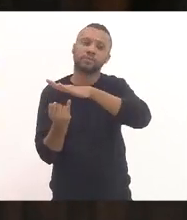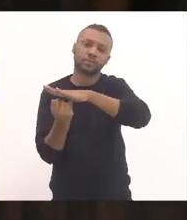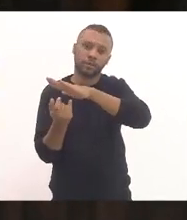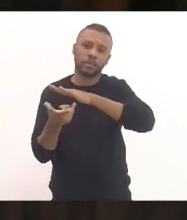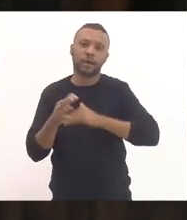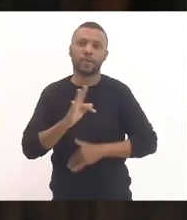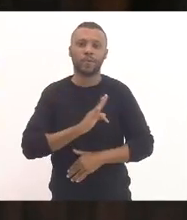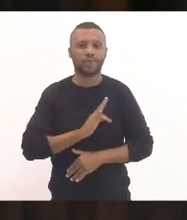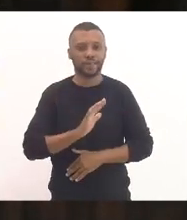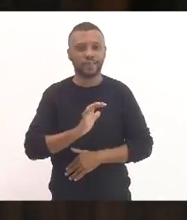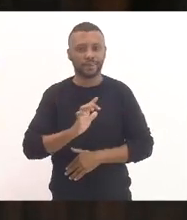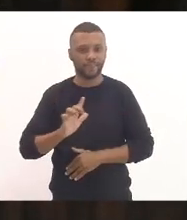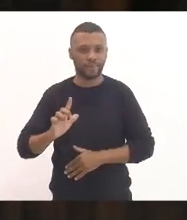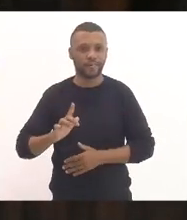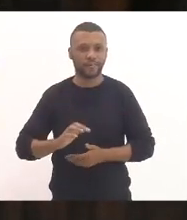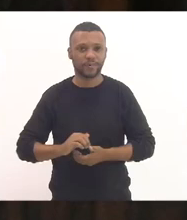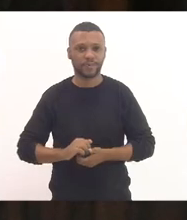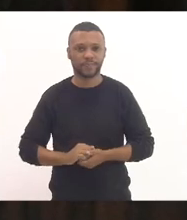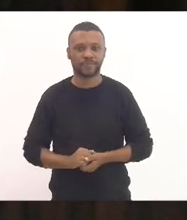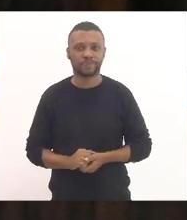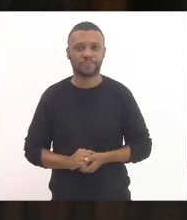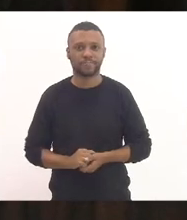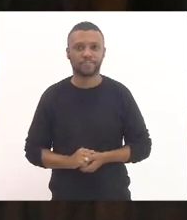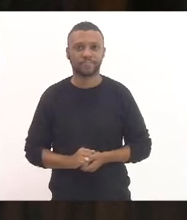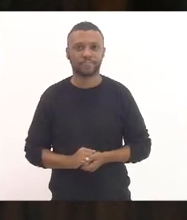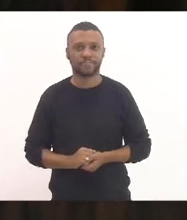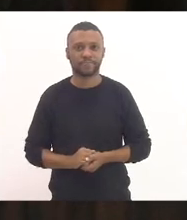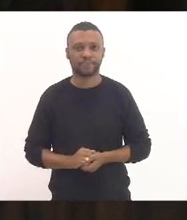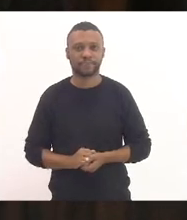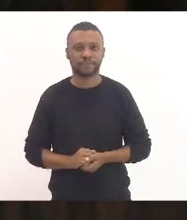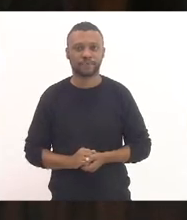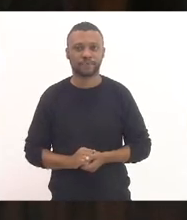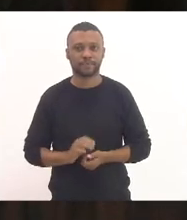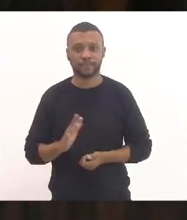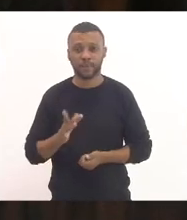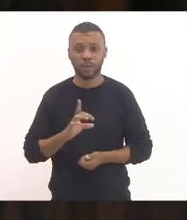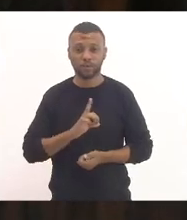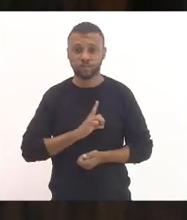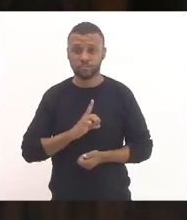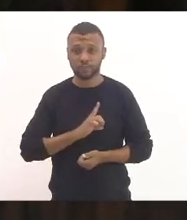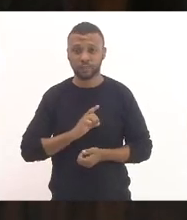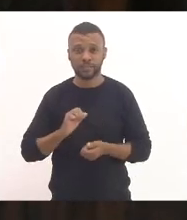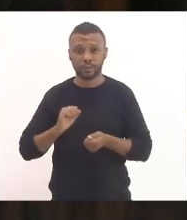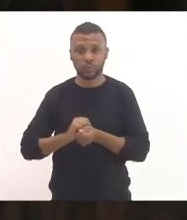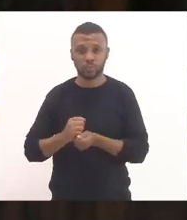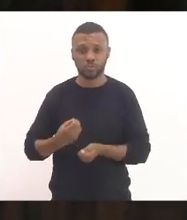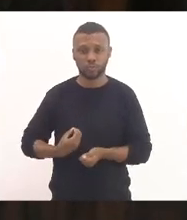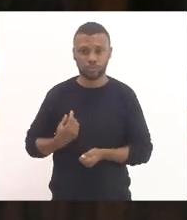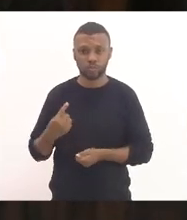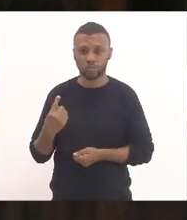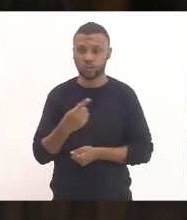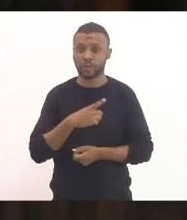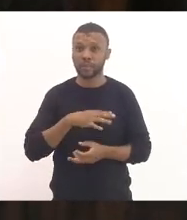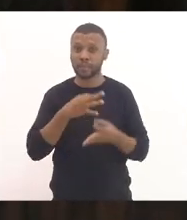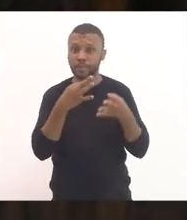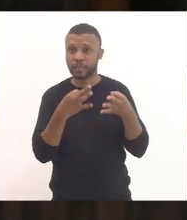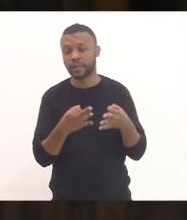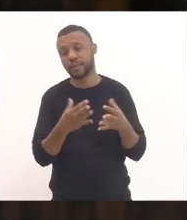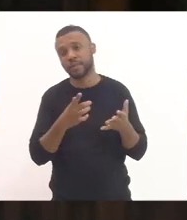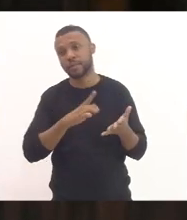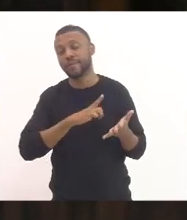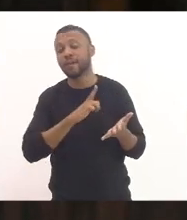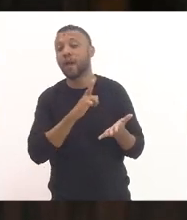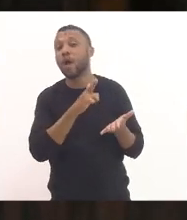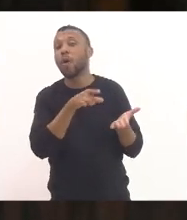civil o doutor já sei que aqui estava conosco certamente tem